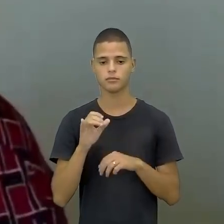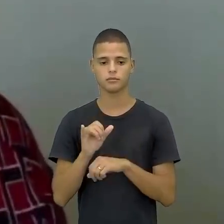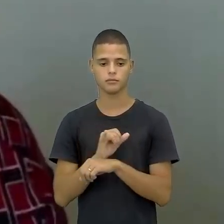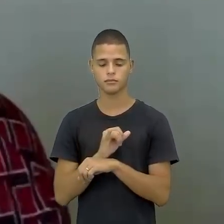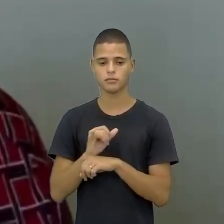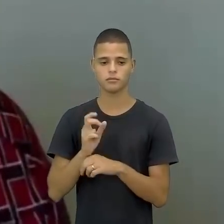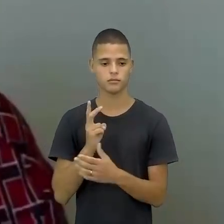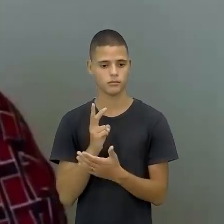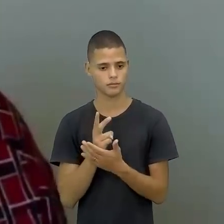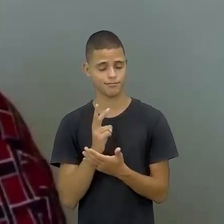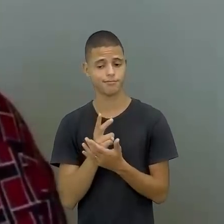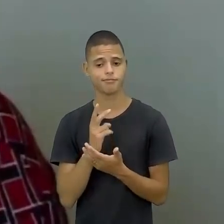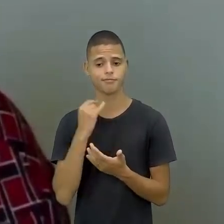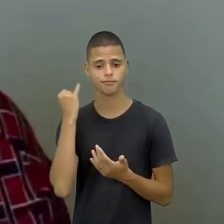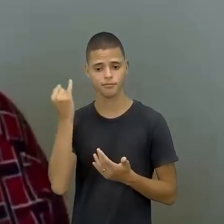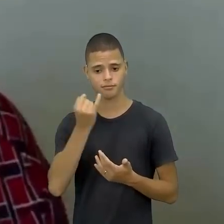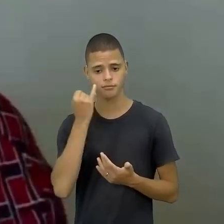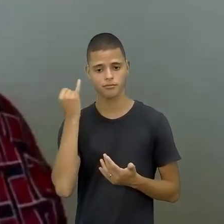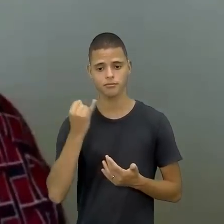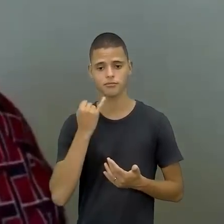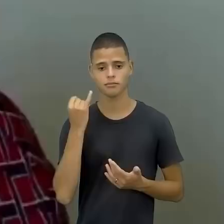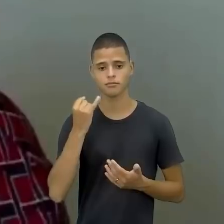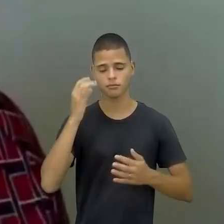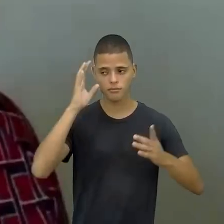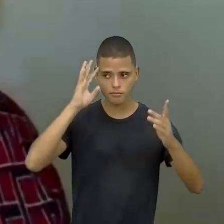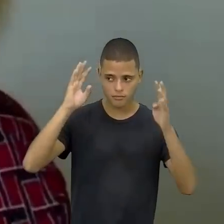são sempre, eu acho que é sempre importante